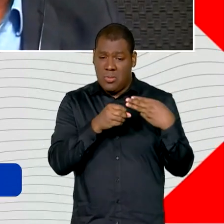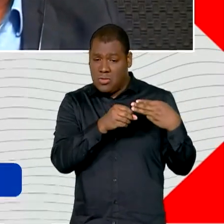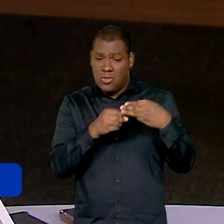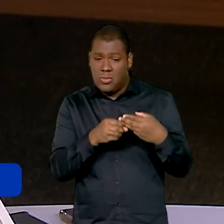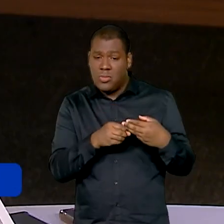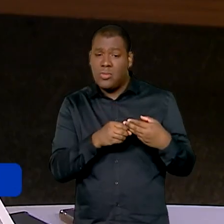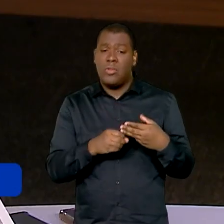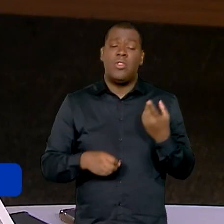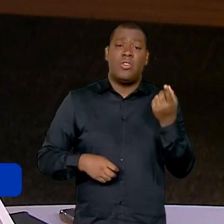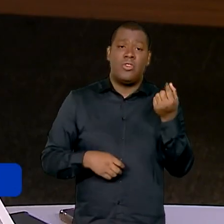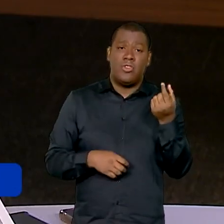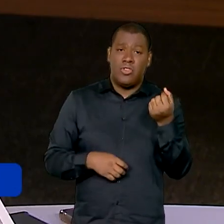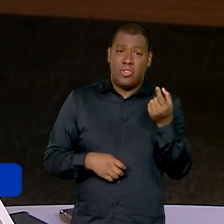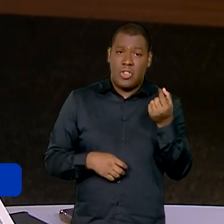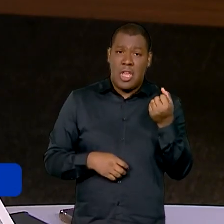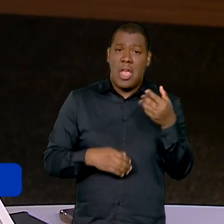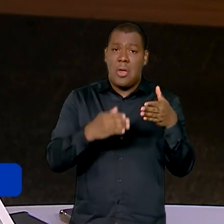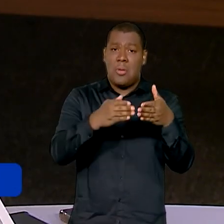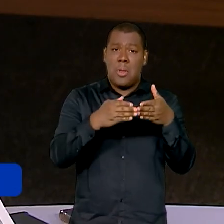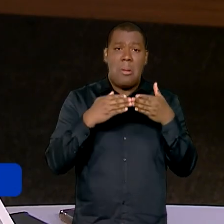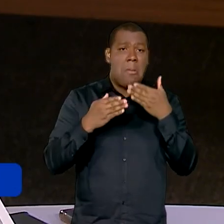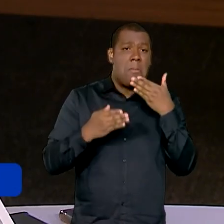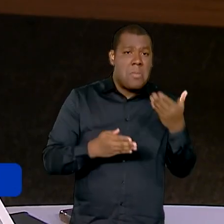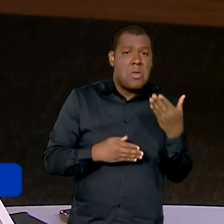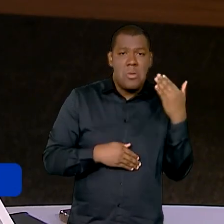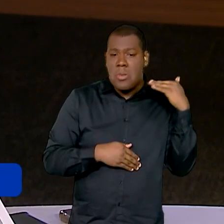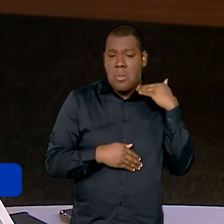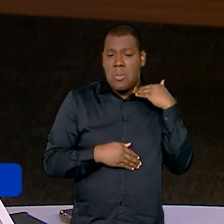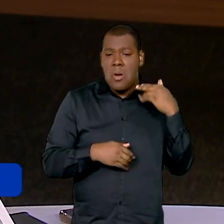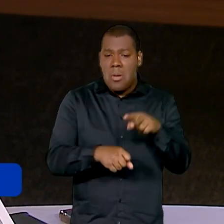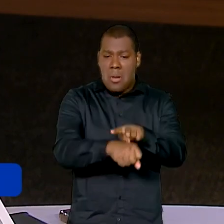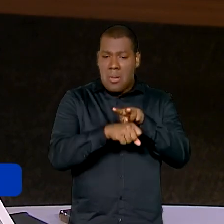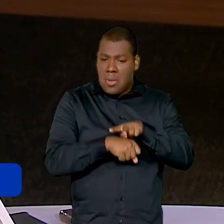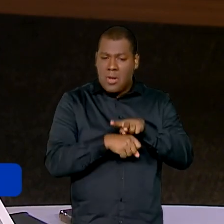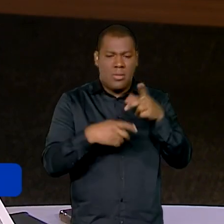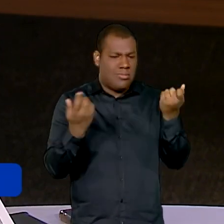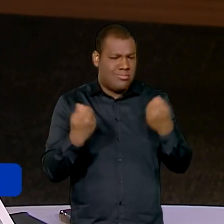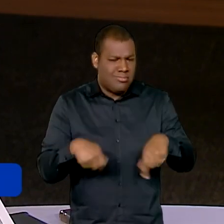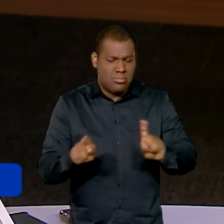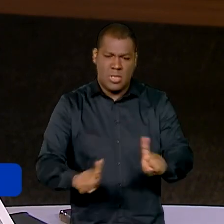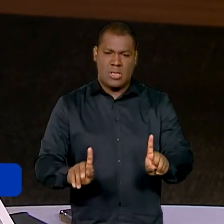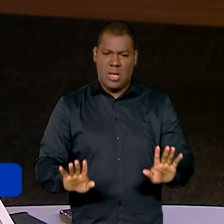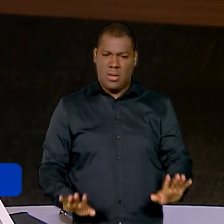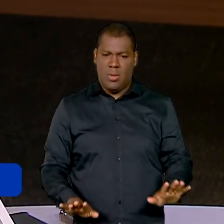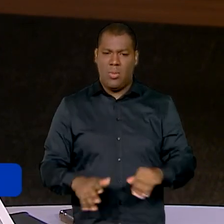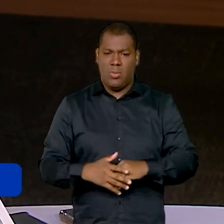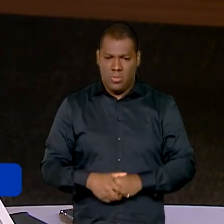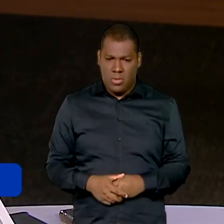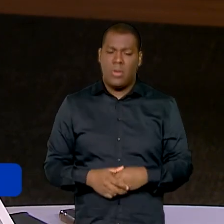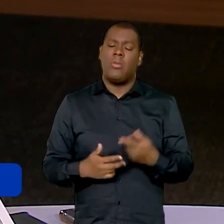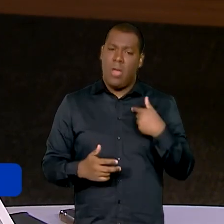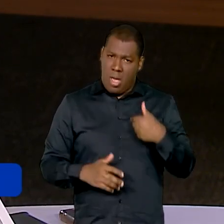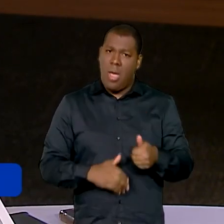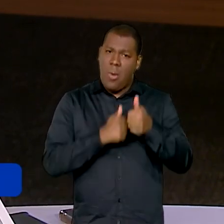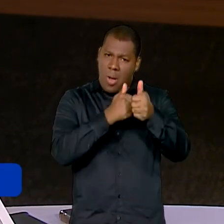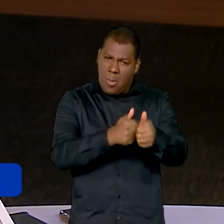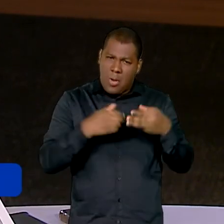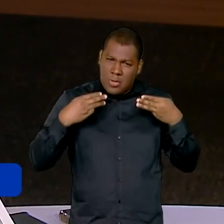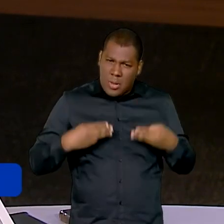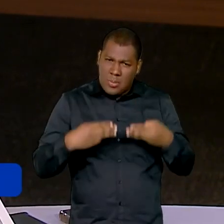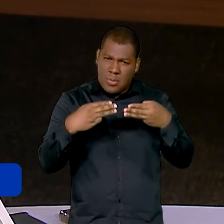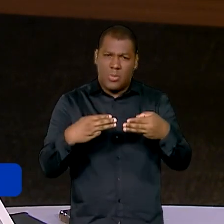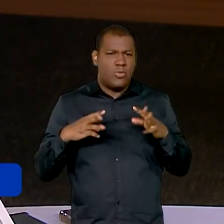no prejuízo. Então é importante fazer esse monitoramento, esse pagamento em dias. Isso nós estamos fazendo, acompanhando cada ministério, o